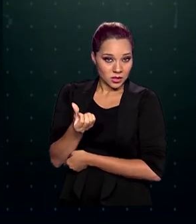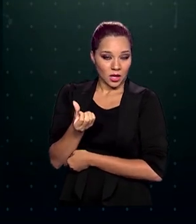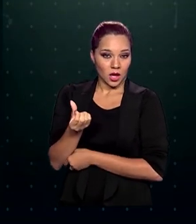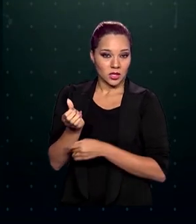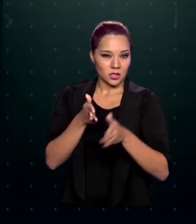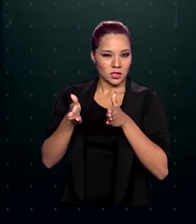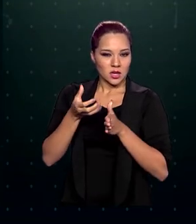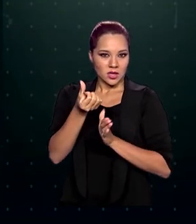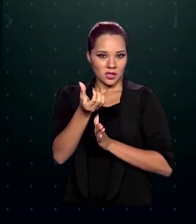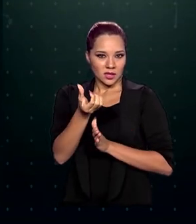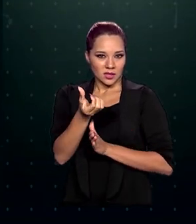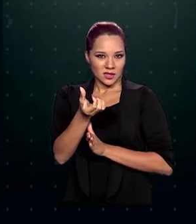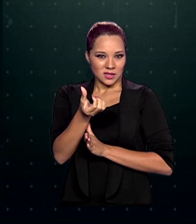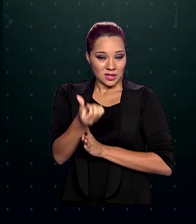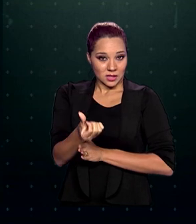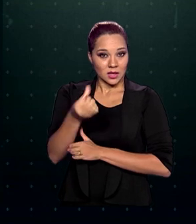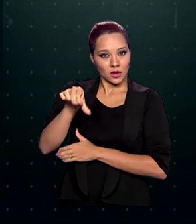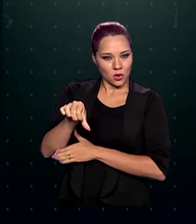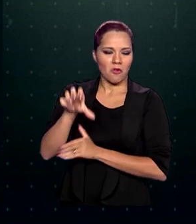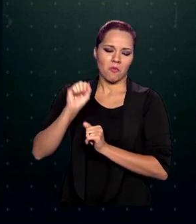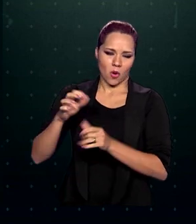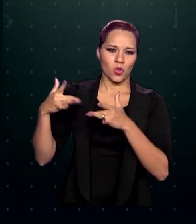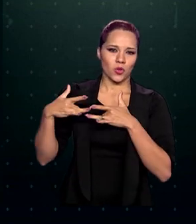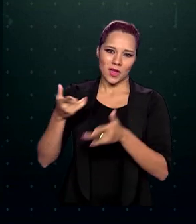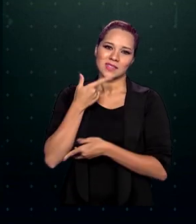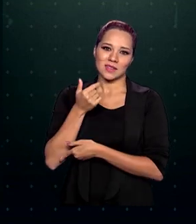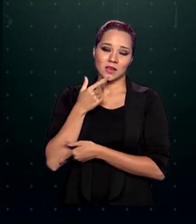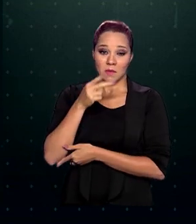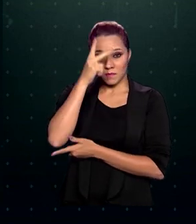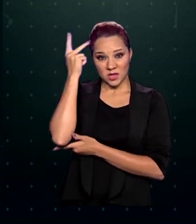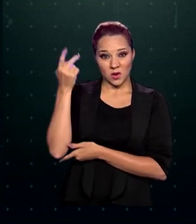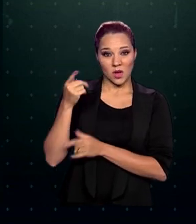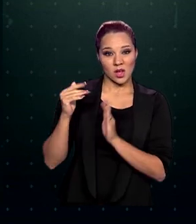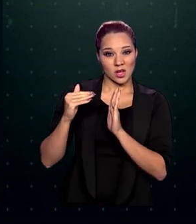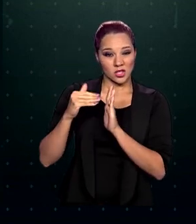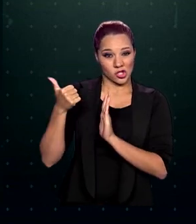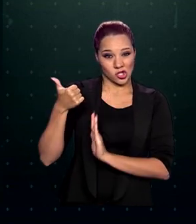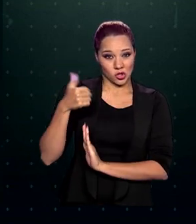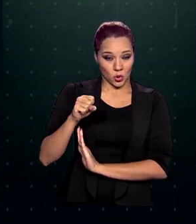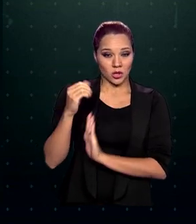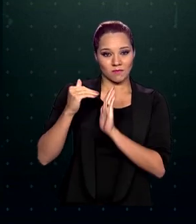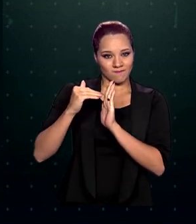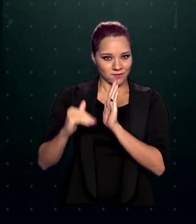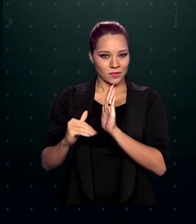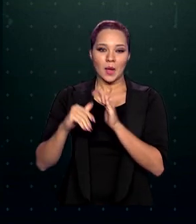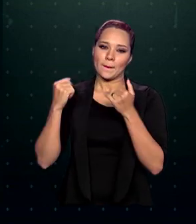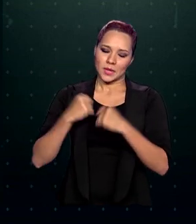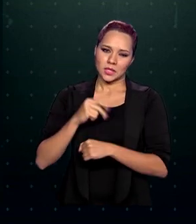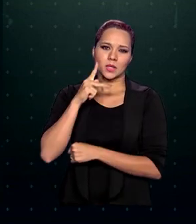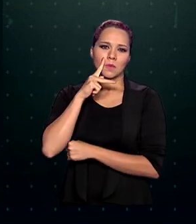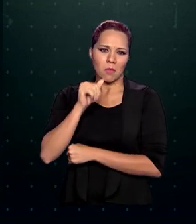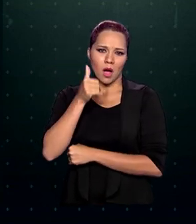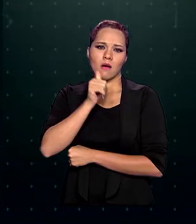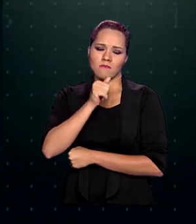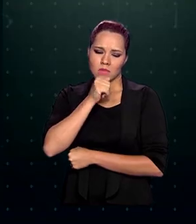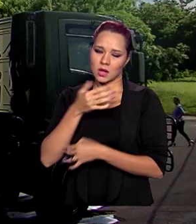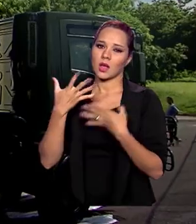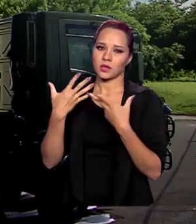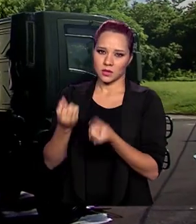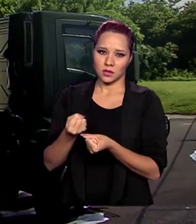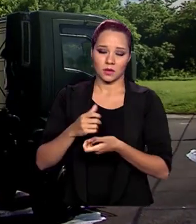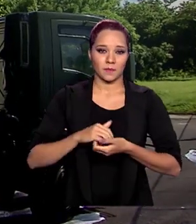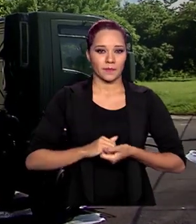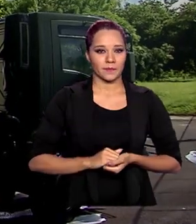69 anos podem doar. Para os menores de idade é necessário o consentimento dos responsáveis.